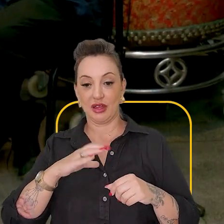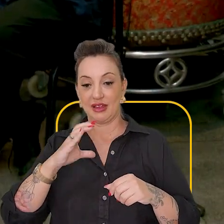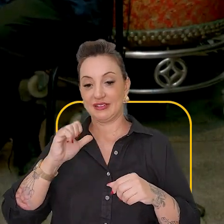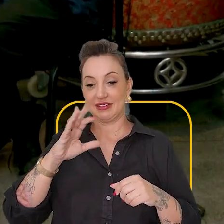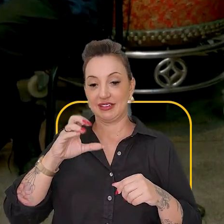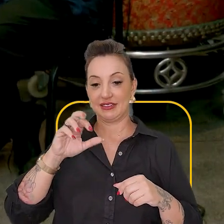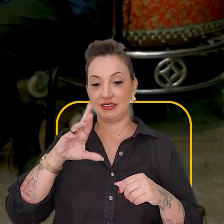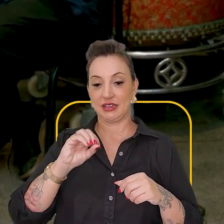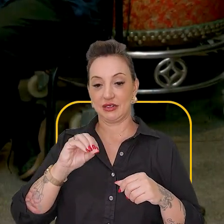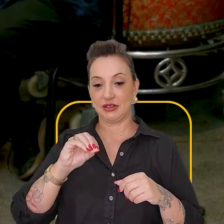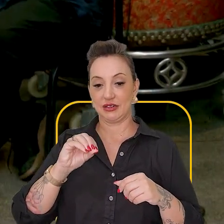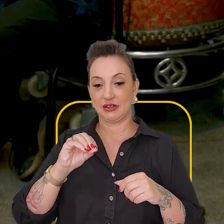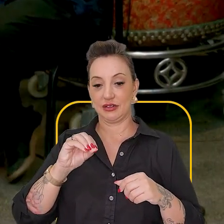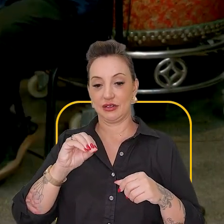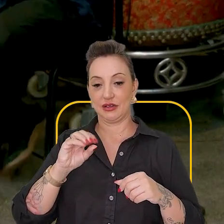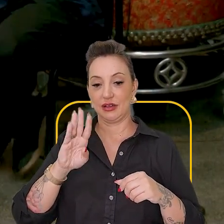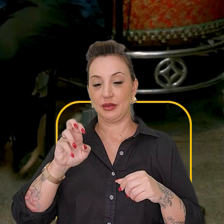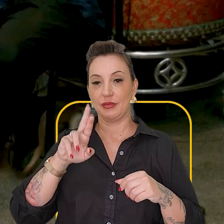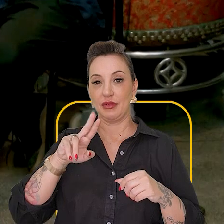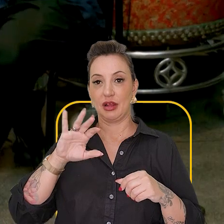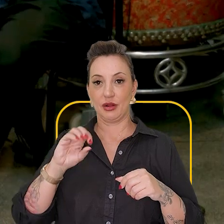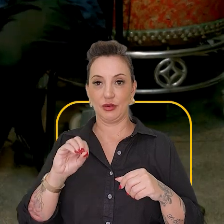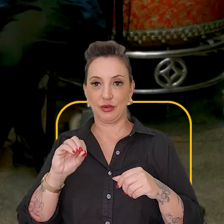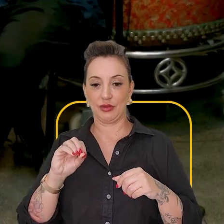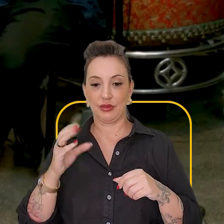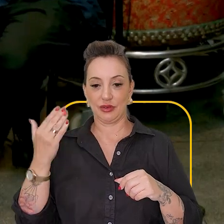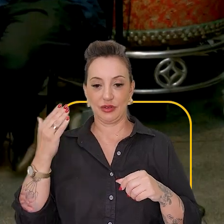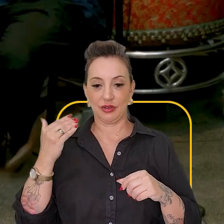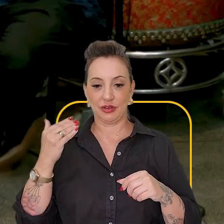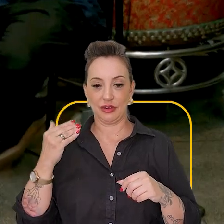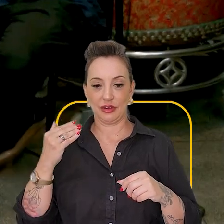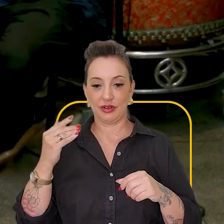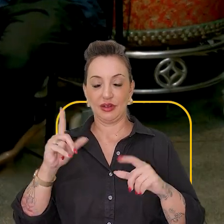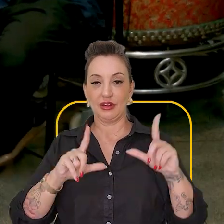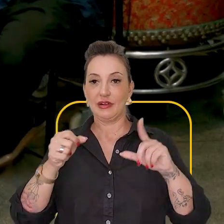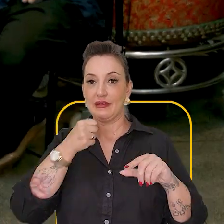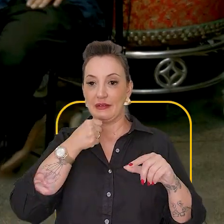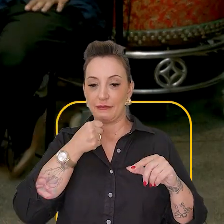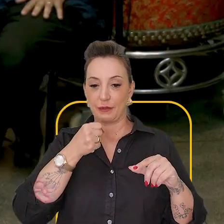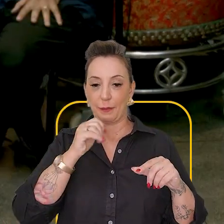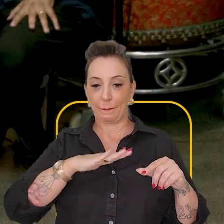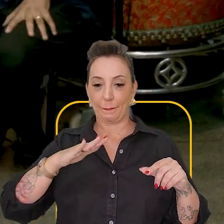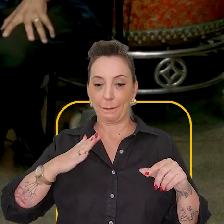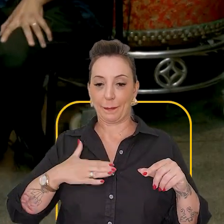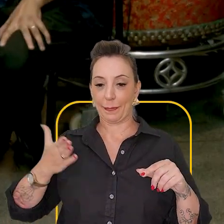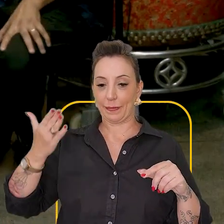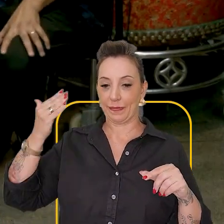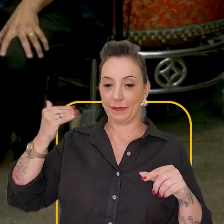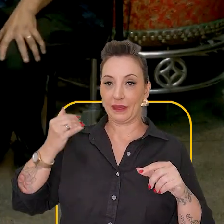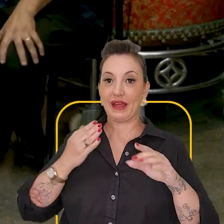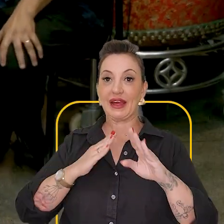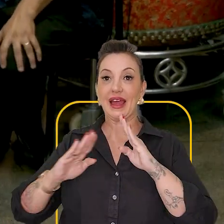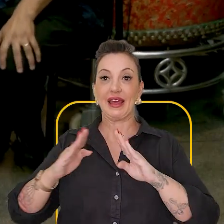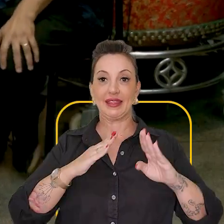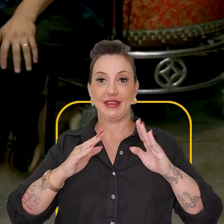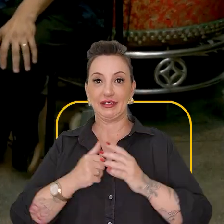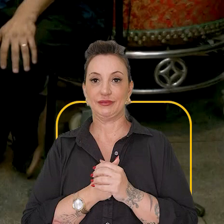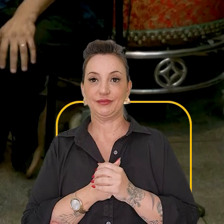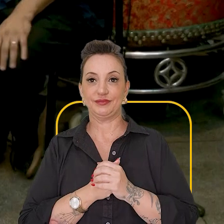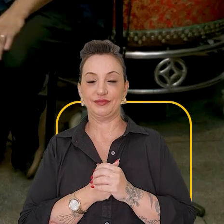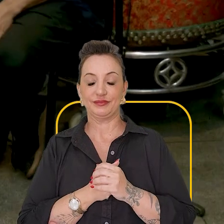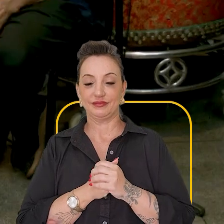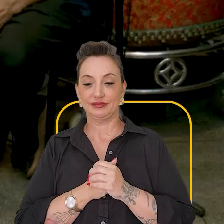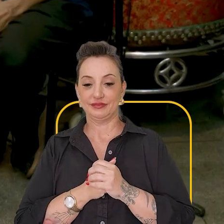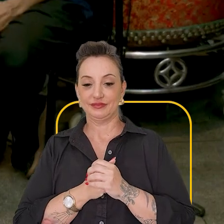Cícero e o braul stevan o braul stevan já foi em alguns programas de entrevista ele é aluno meu Desde o tempo do karatê